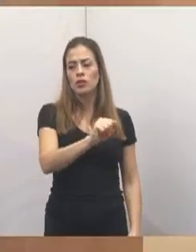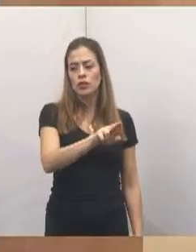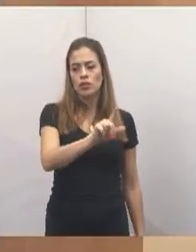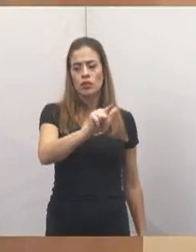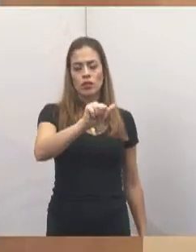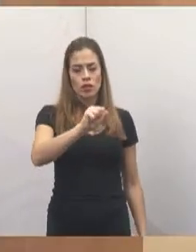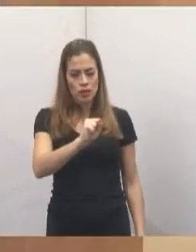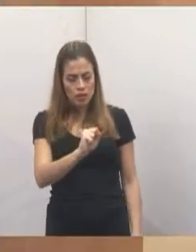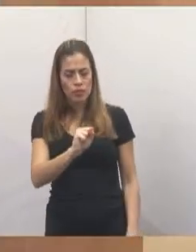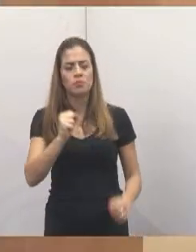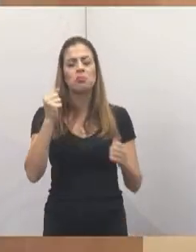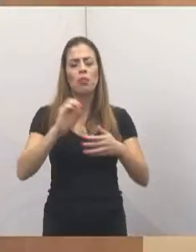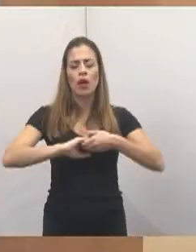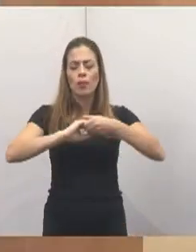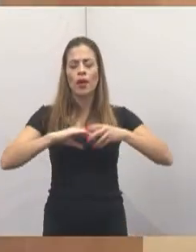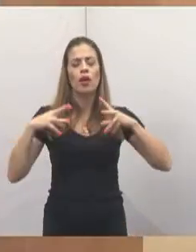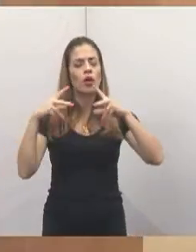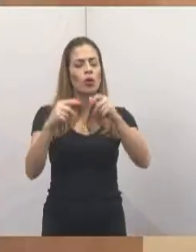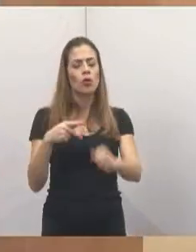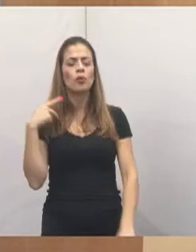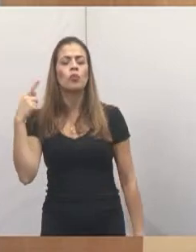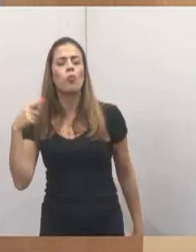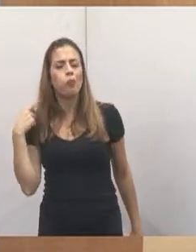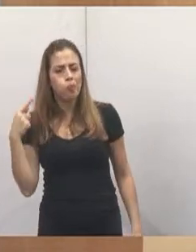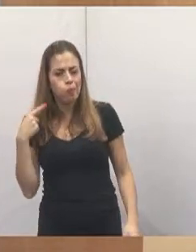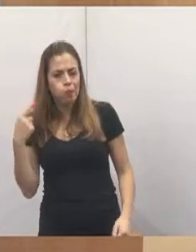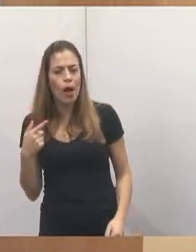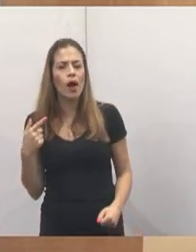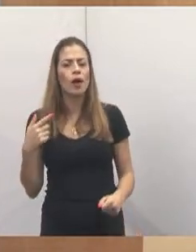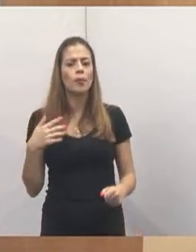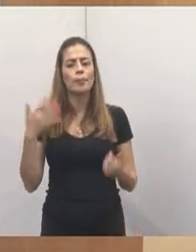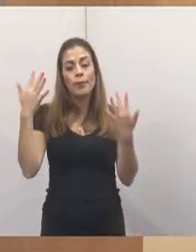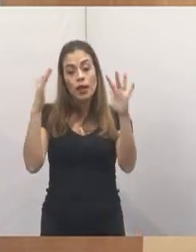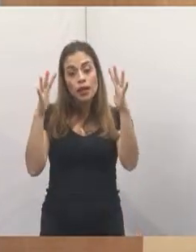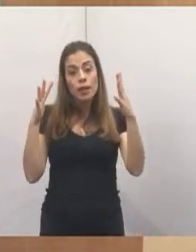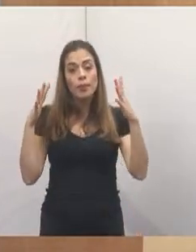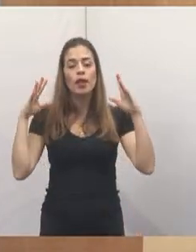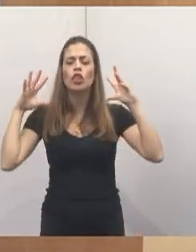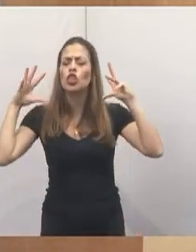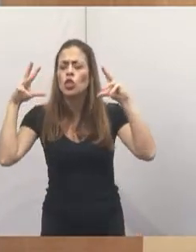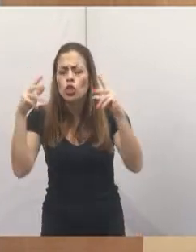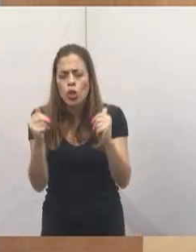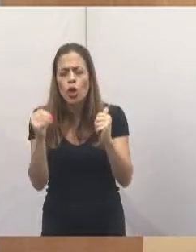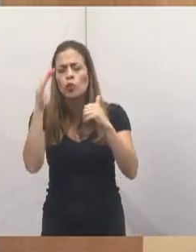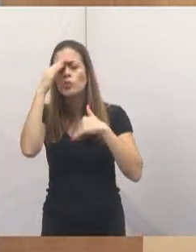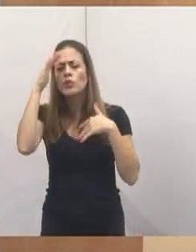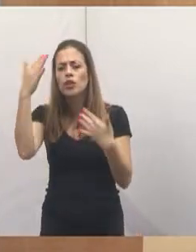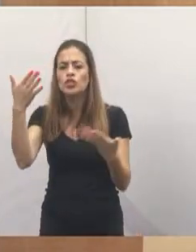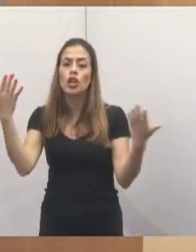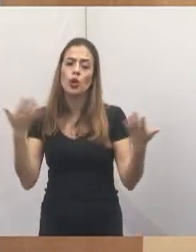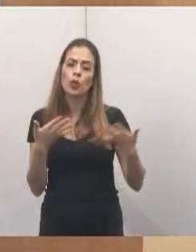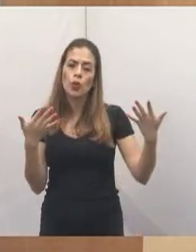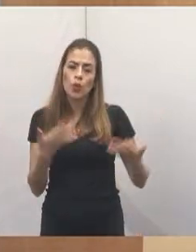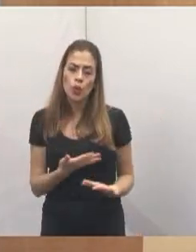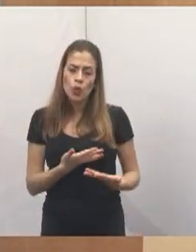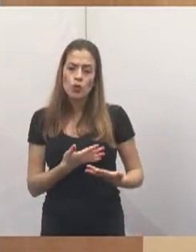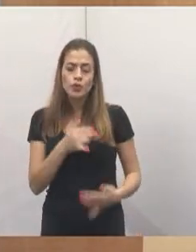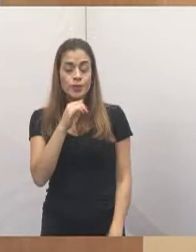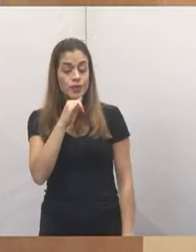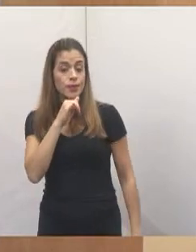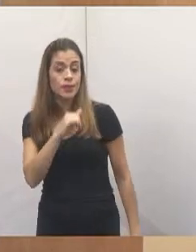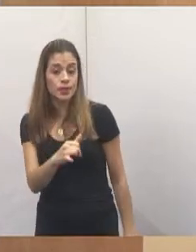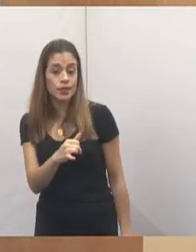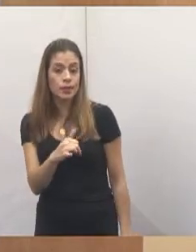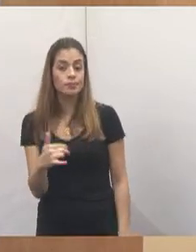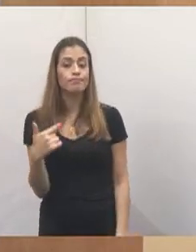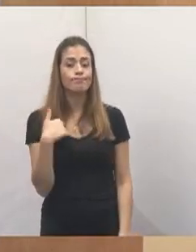advogados, parabenizar todos os homenageados pelo dia de hoje e dizer, em poucas palavras aqui, que a nossa